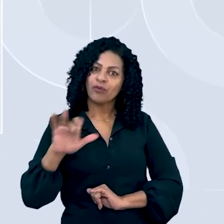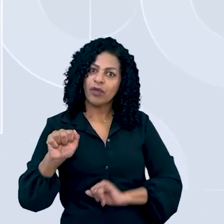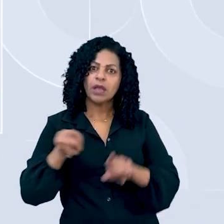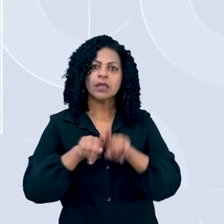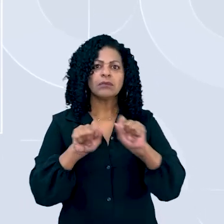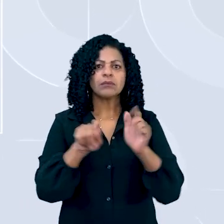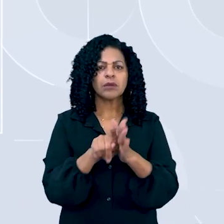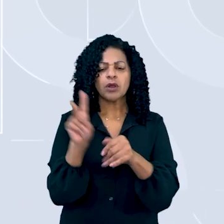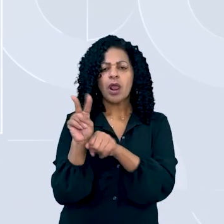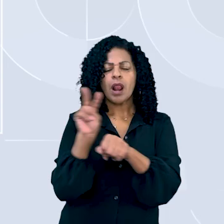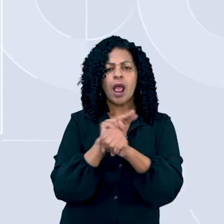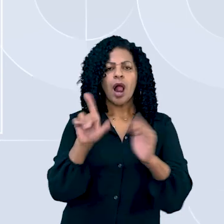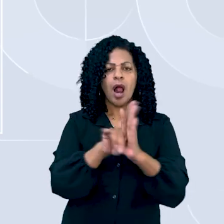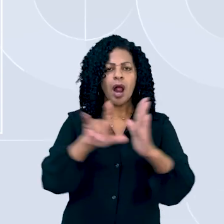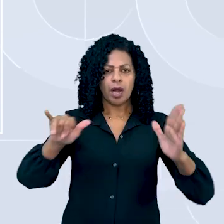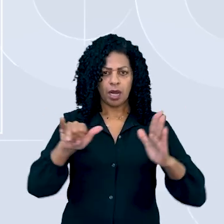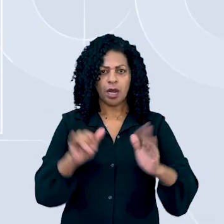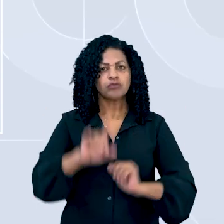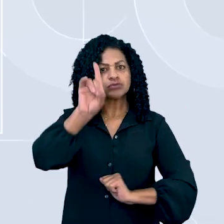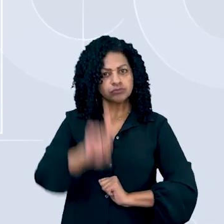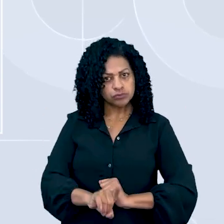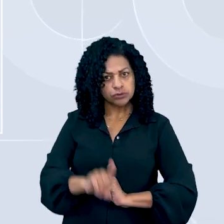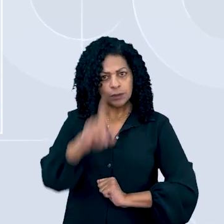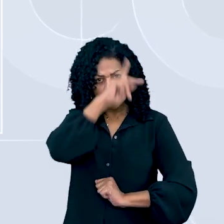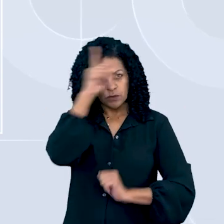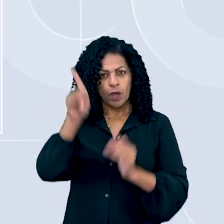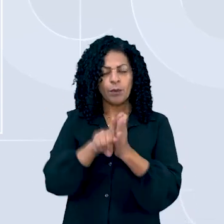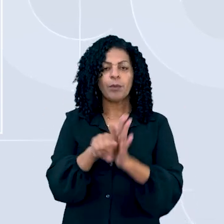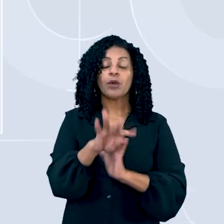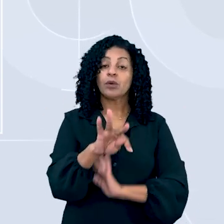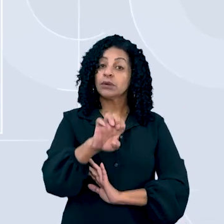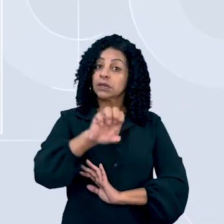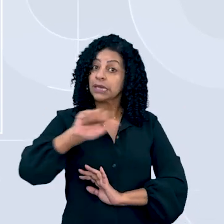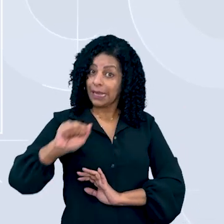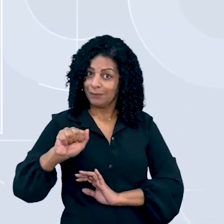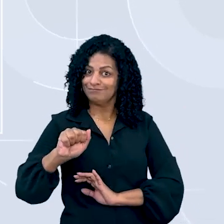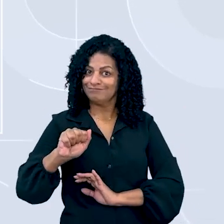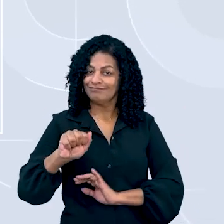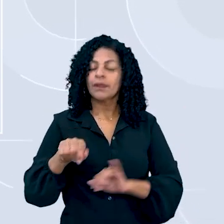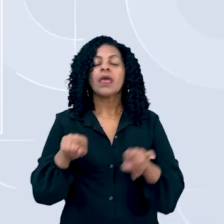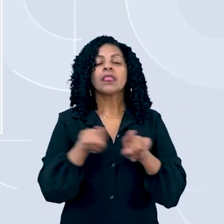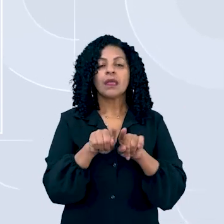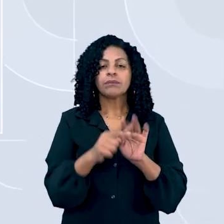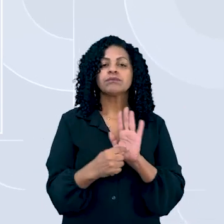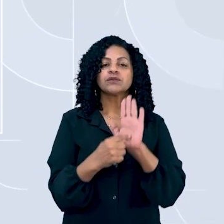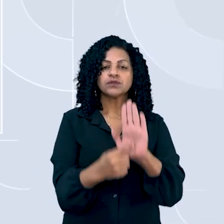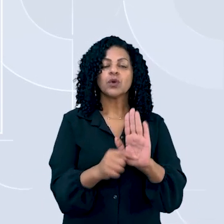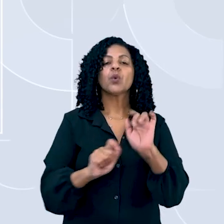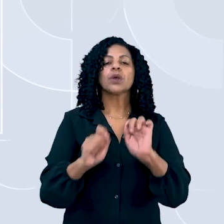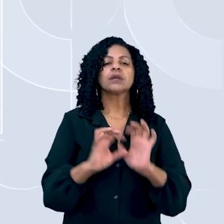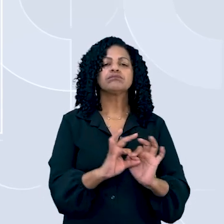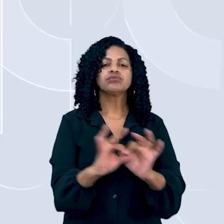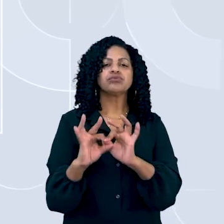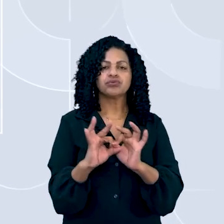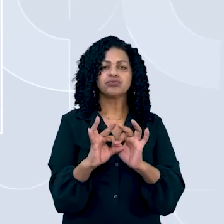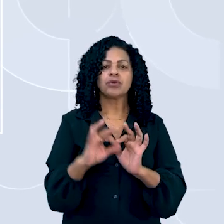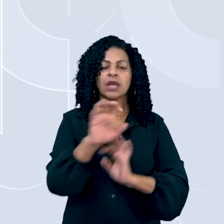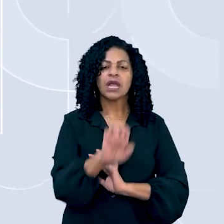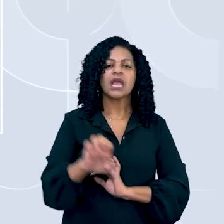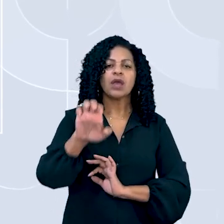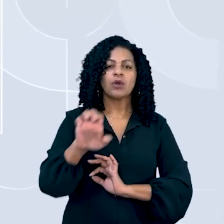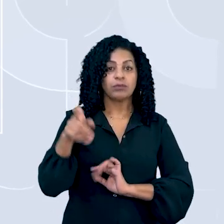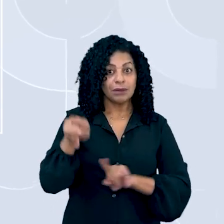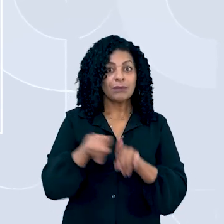a Política Nacional de Proteção dos Direitos da Pessoa com TEA. Também foi citada a Diretiva da União Europeia